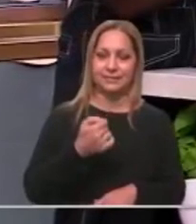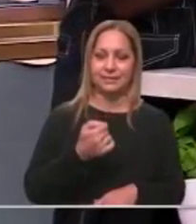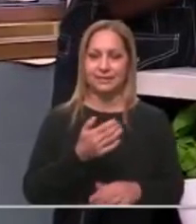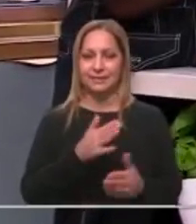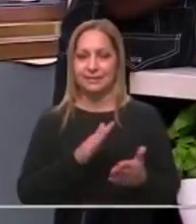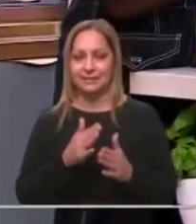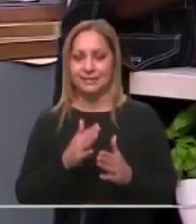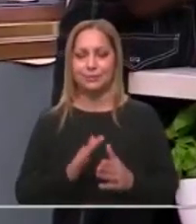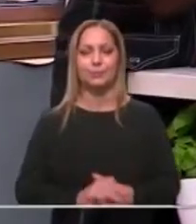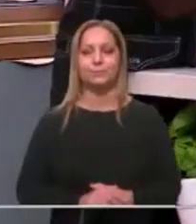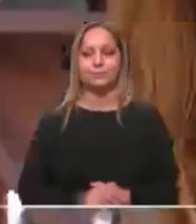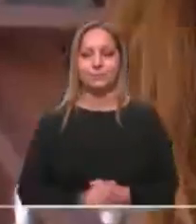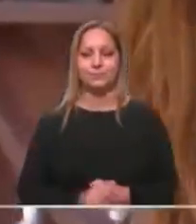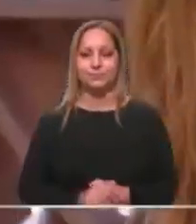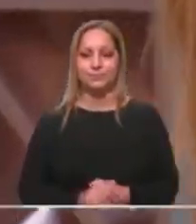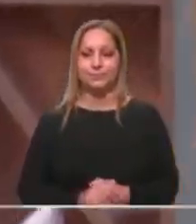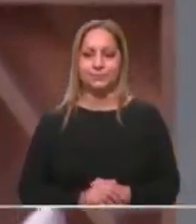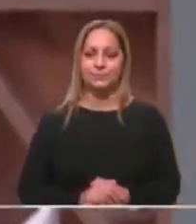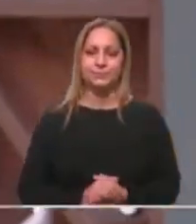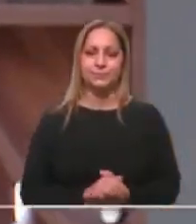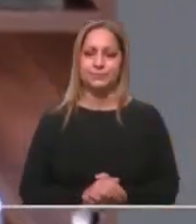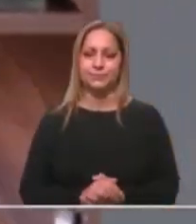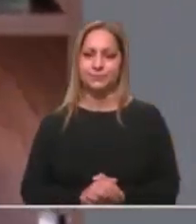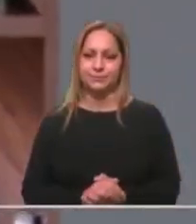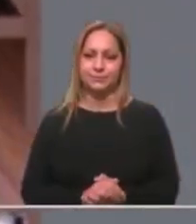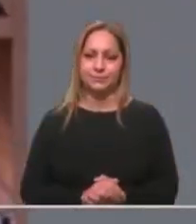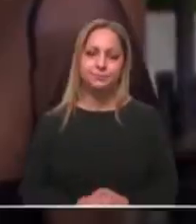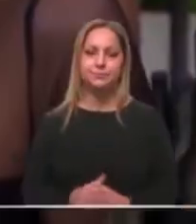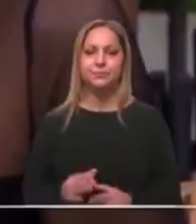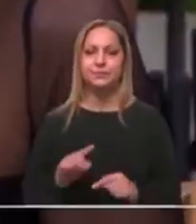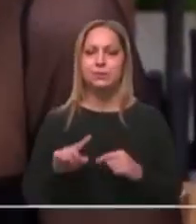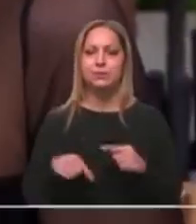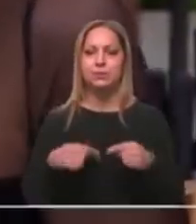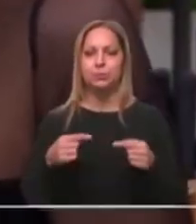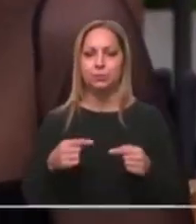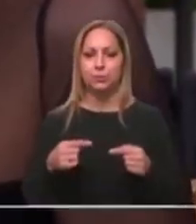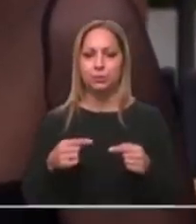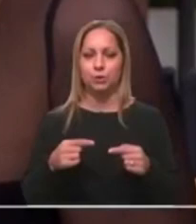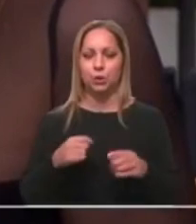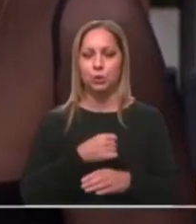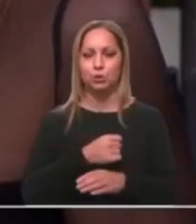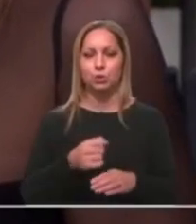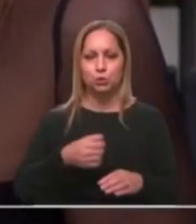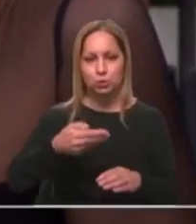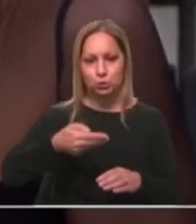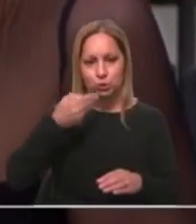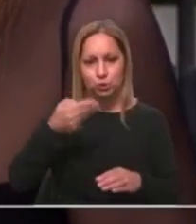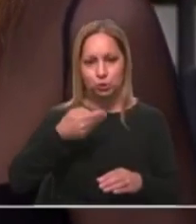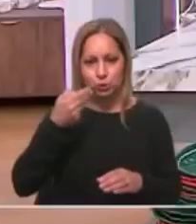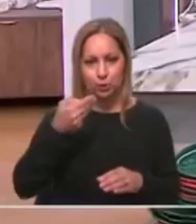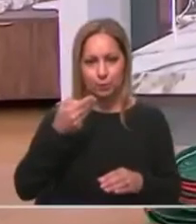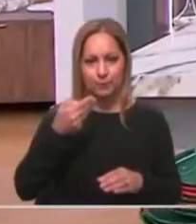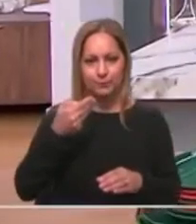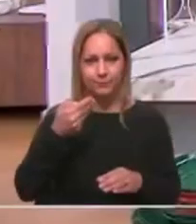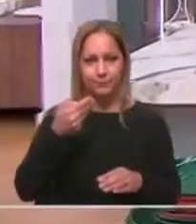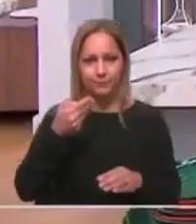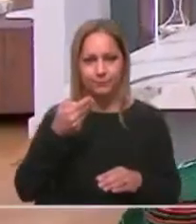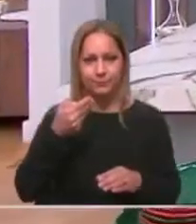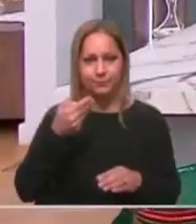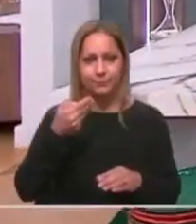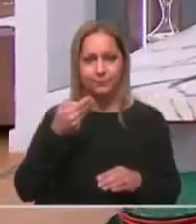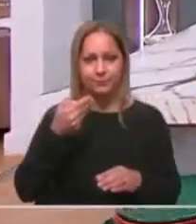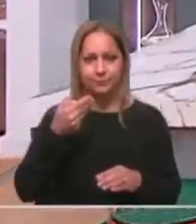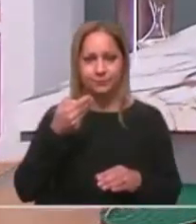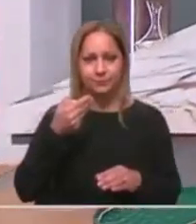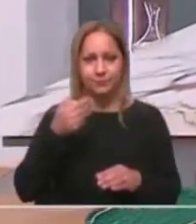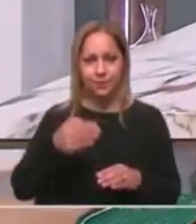ter um bocadinho de açúcar. Não ficava pois muito amargo, não é? Pois já não lhe ponho açúcar. Vou fazer uma sopa também, que vi uma receita, uma